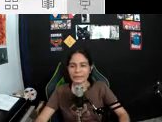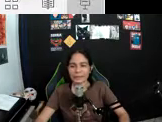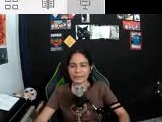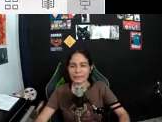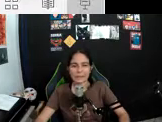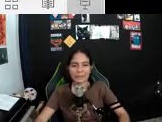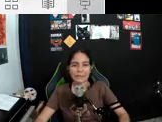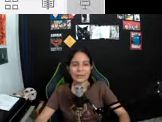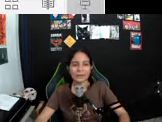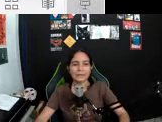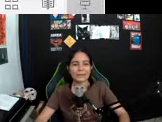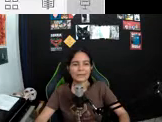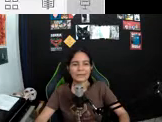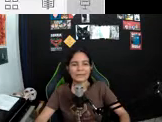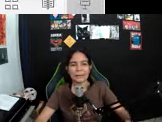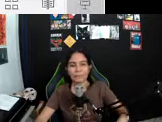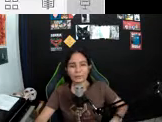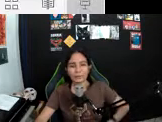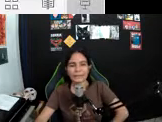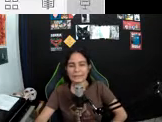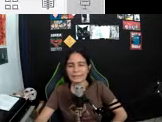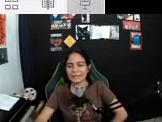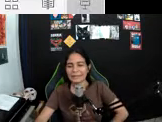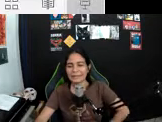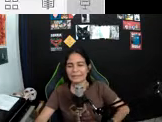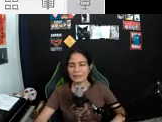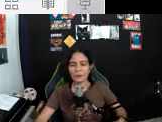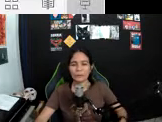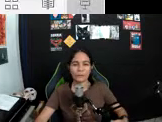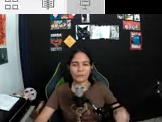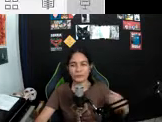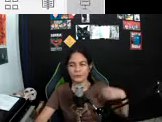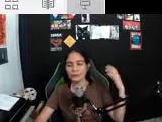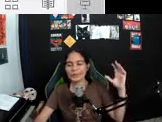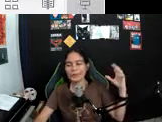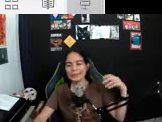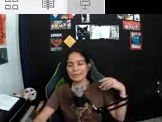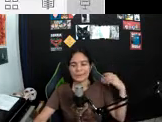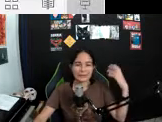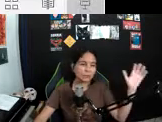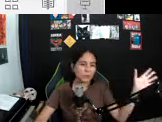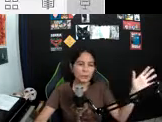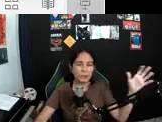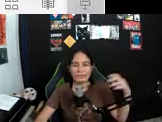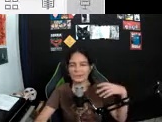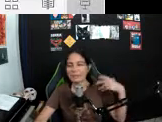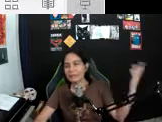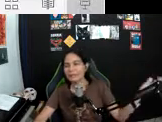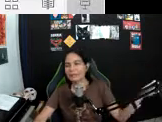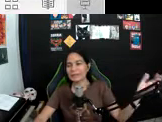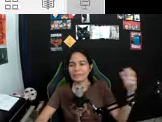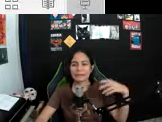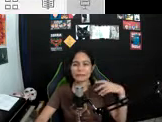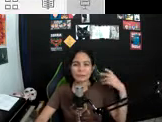que quiser. Então, se você quiser postar, né, foto sua fazendo